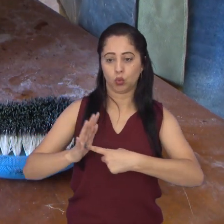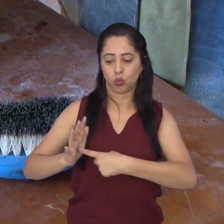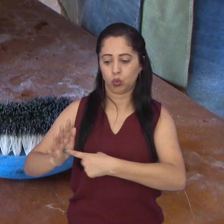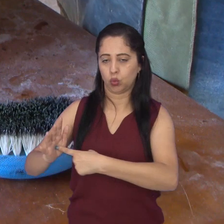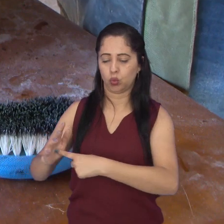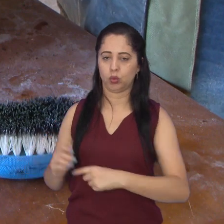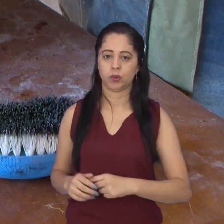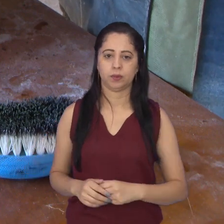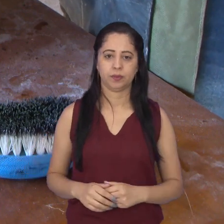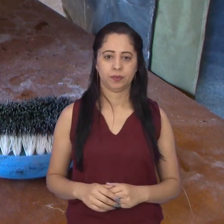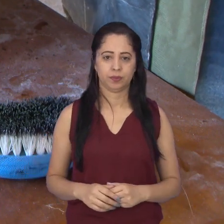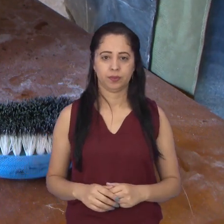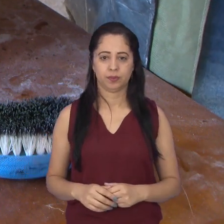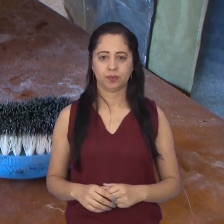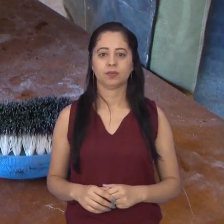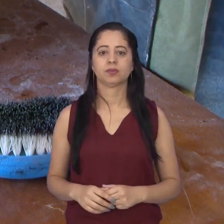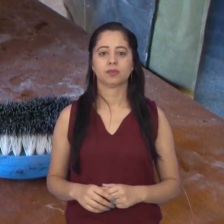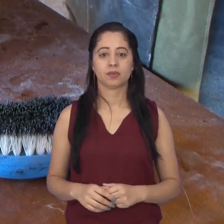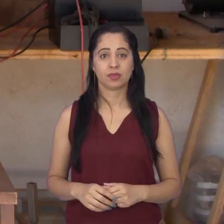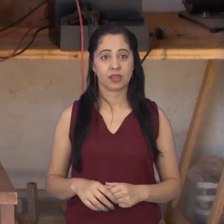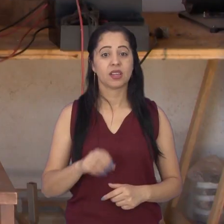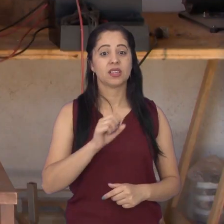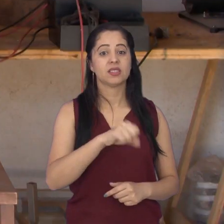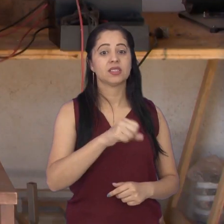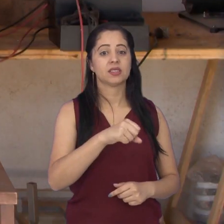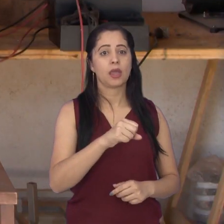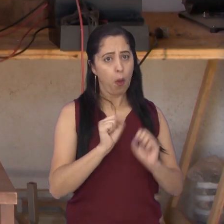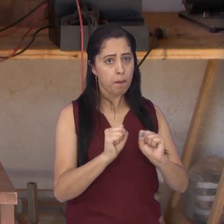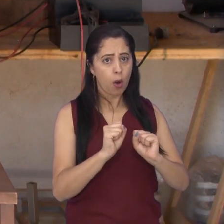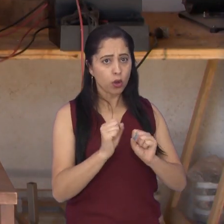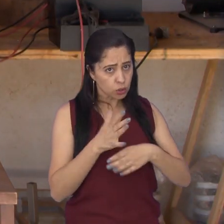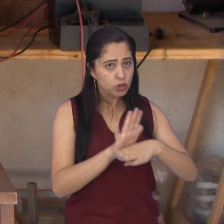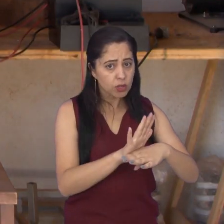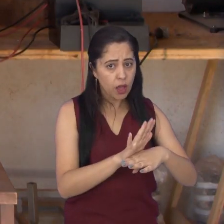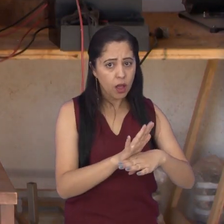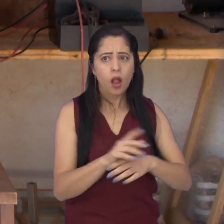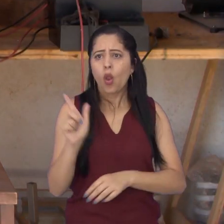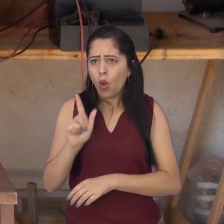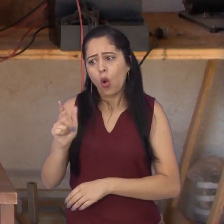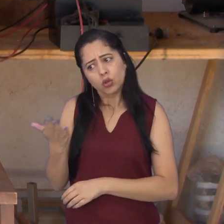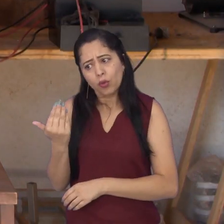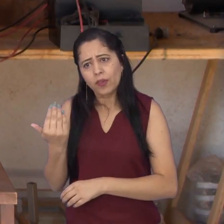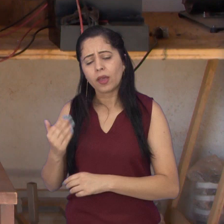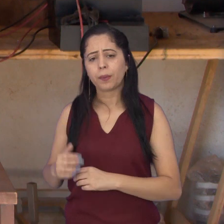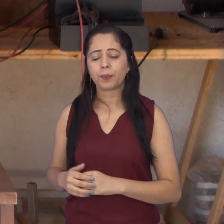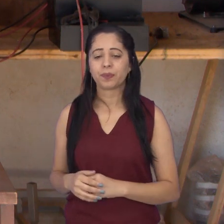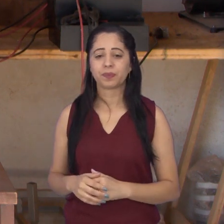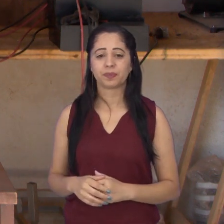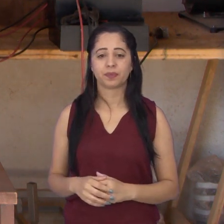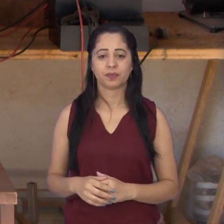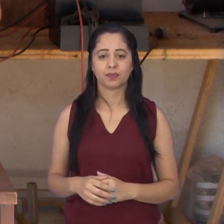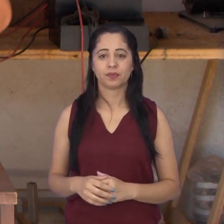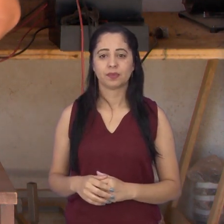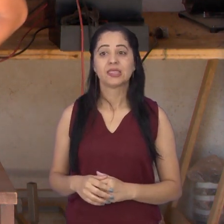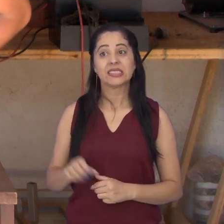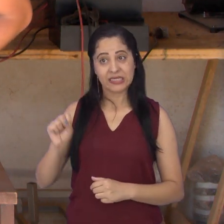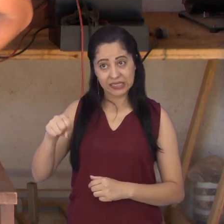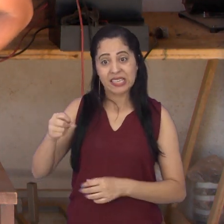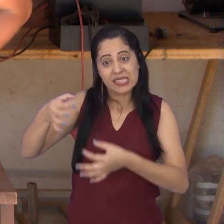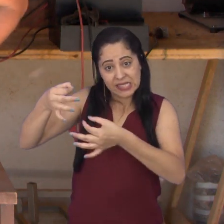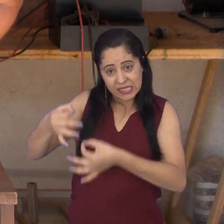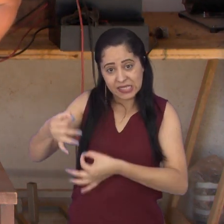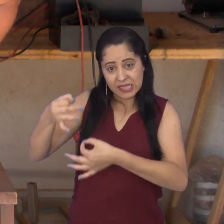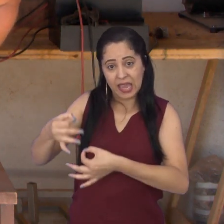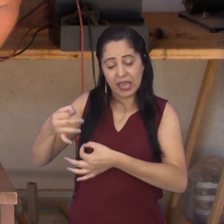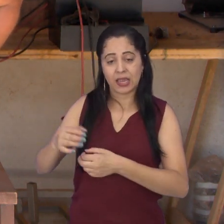veios. Como se fosse abrindo Tá? os caminhos. Posso fazer um pouquinho? Pode, claro. Ai, peraí, vamos lá. Aqui, né?